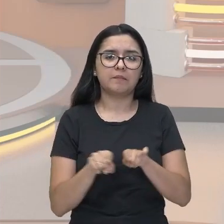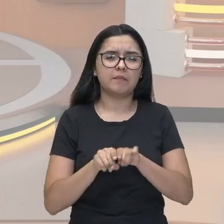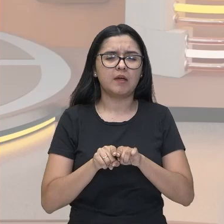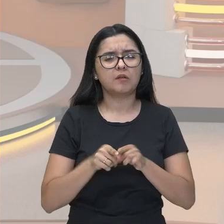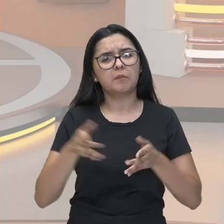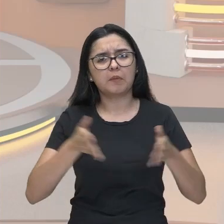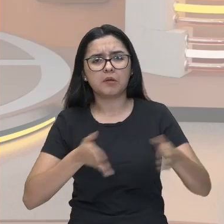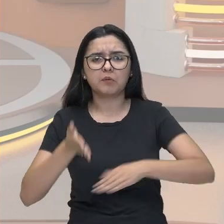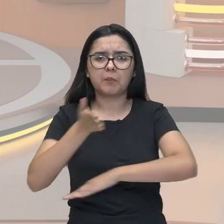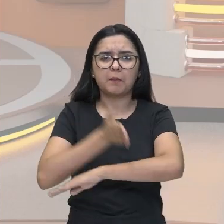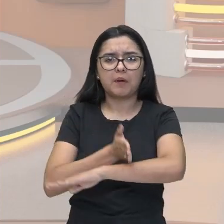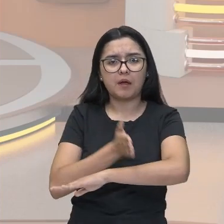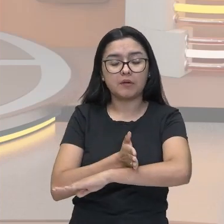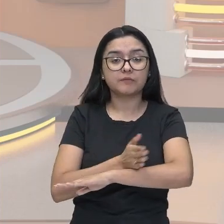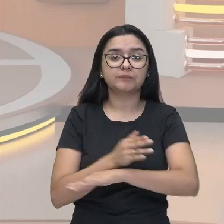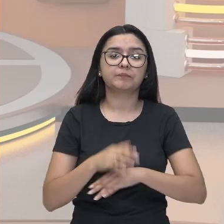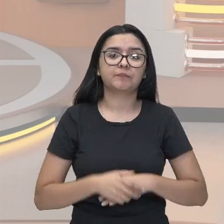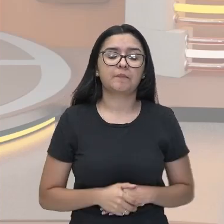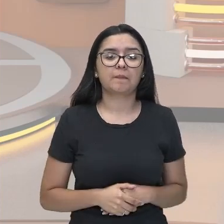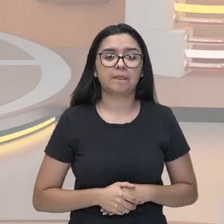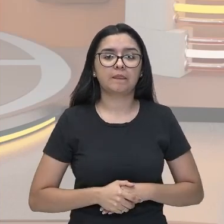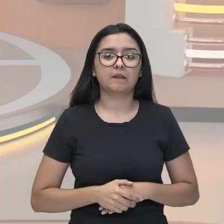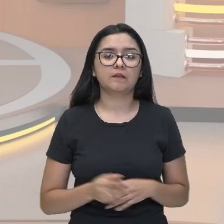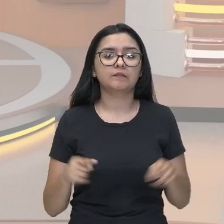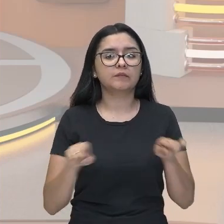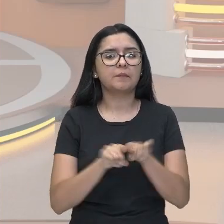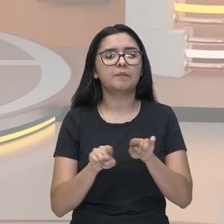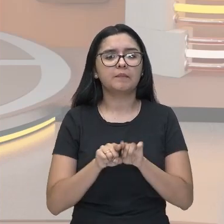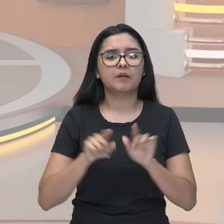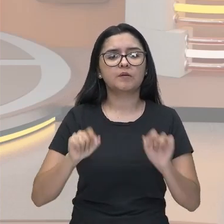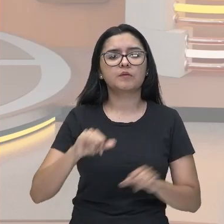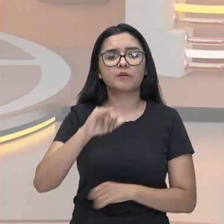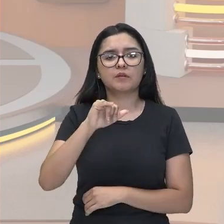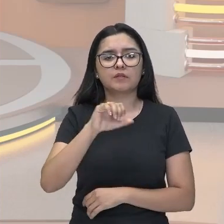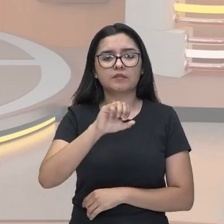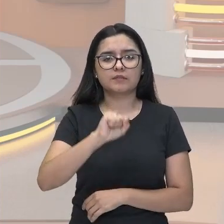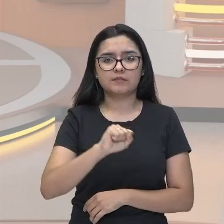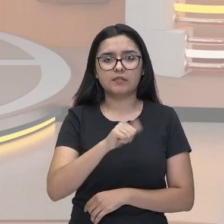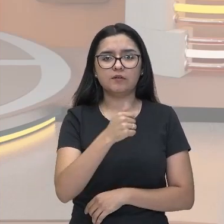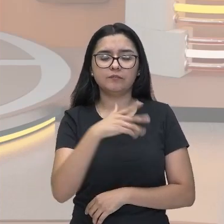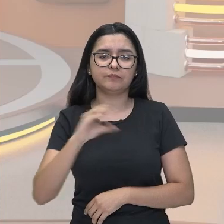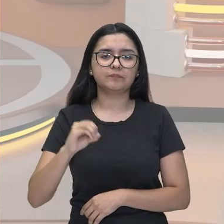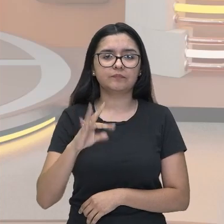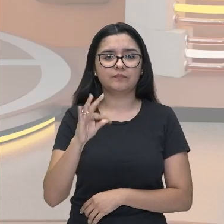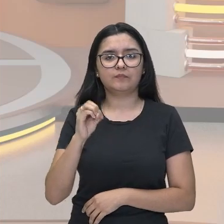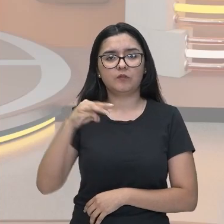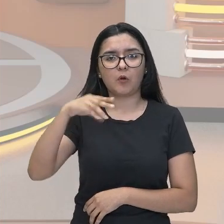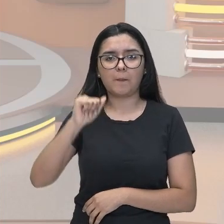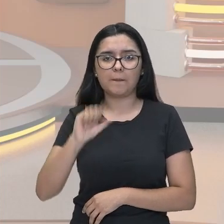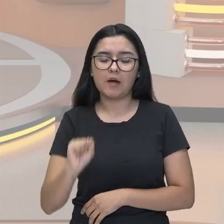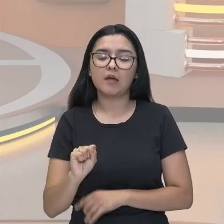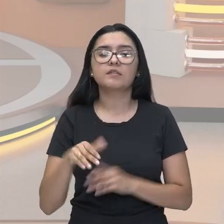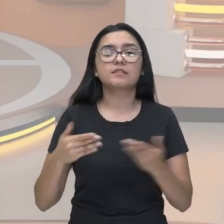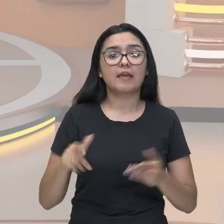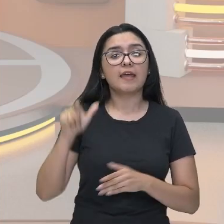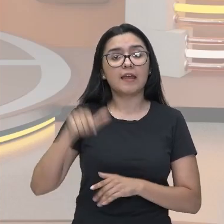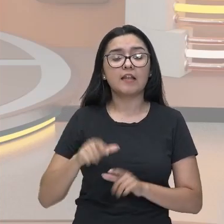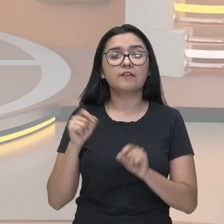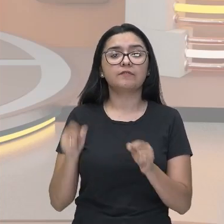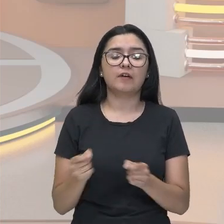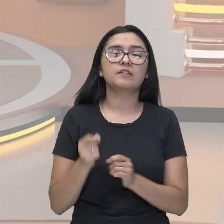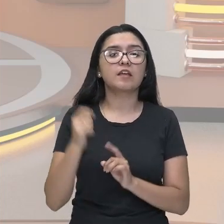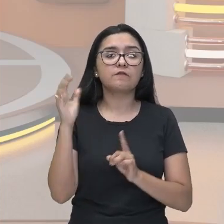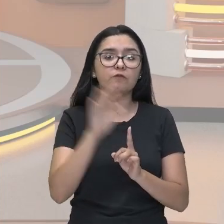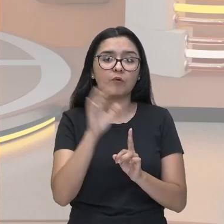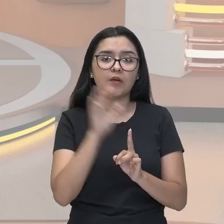ali, o próprio São Tomás de Aquino, né, vai beber na fonte do Aristóteles. Então ele